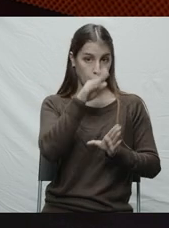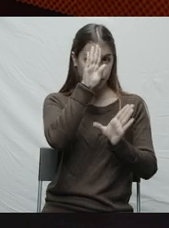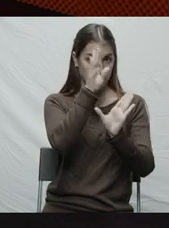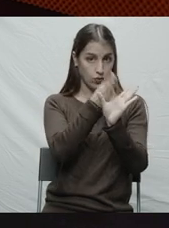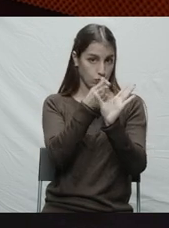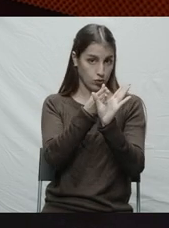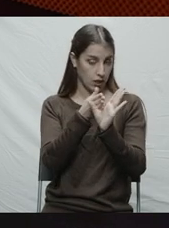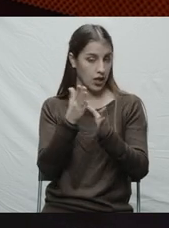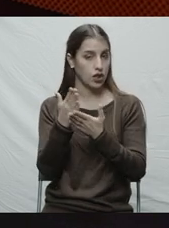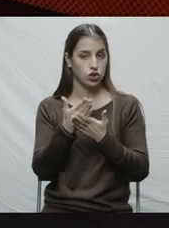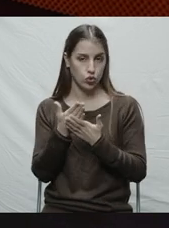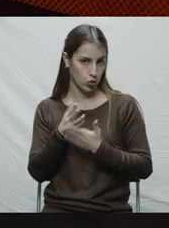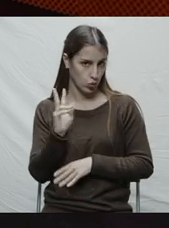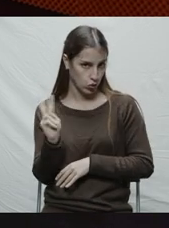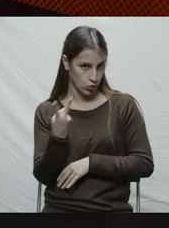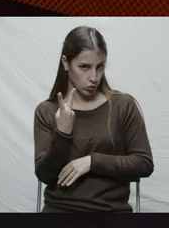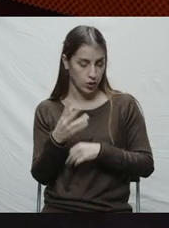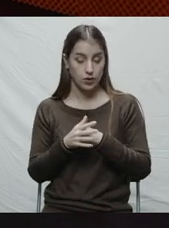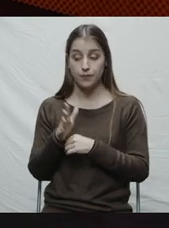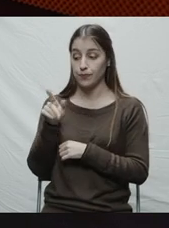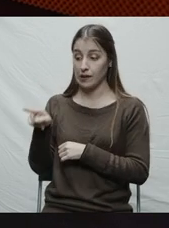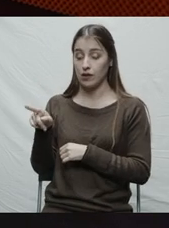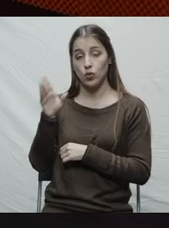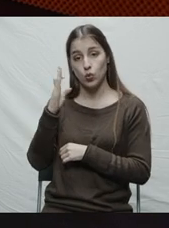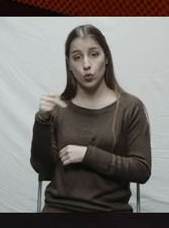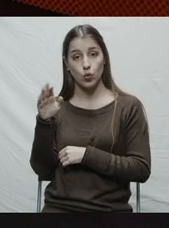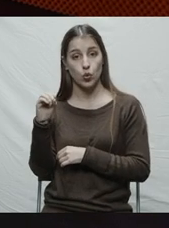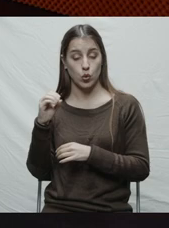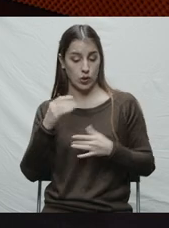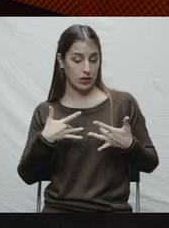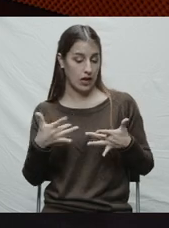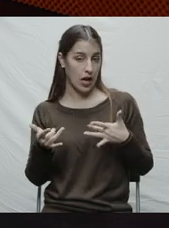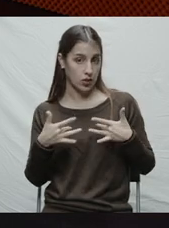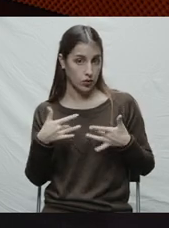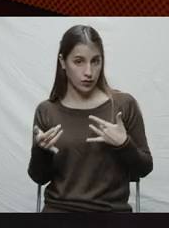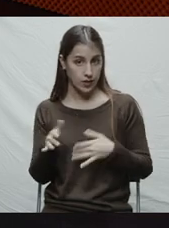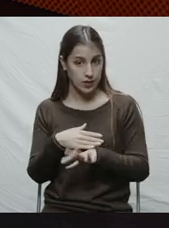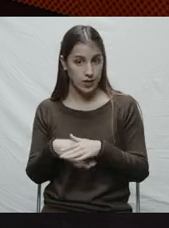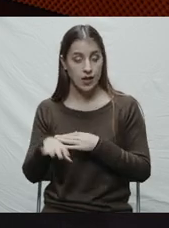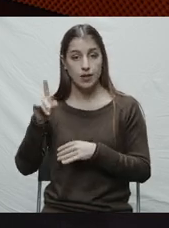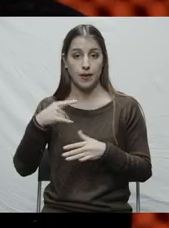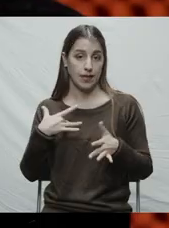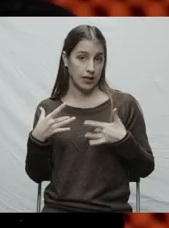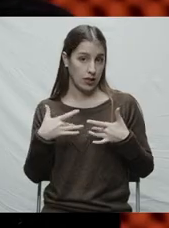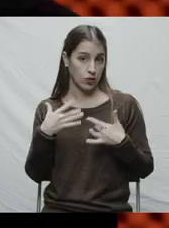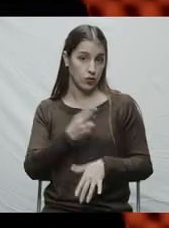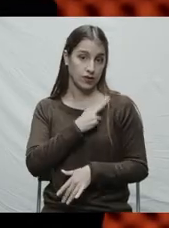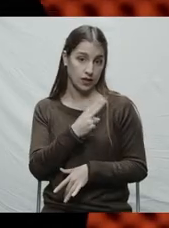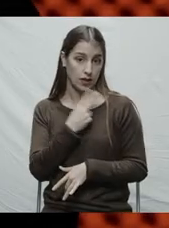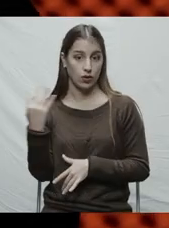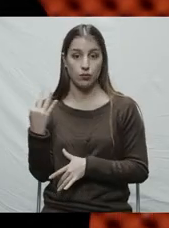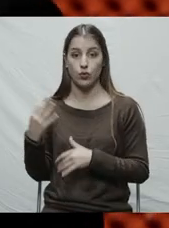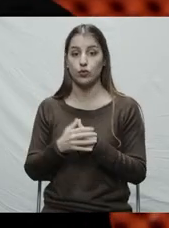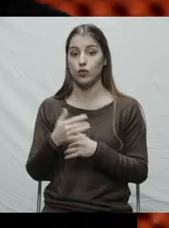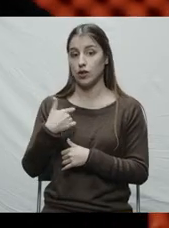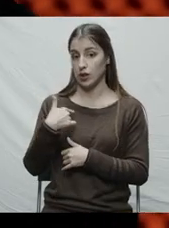Mas já tínhamos, Hugo já fazia teatro na altura, já tinha estado a fazer teatro. E estava também no Teatro Universitário do Porto e eu estava, na altura, a fazer